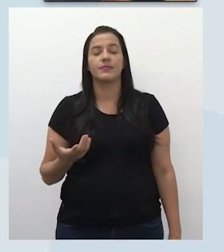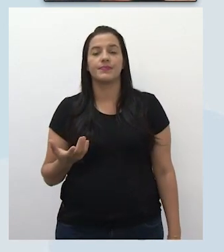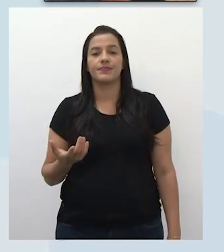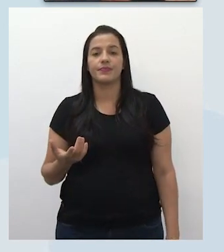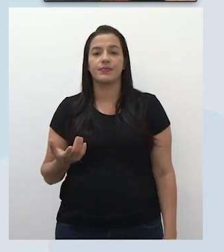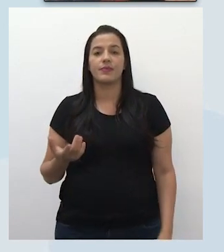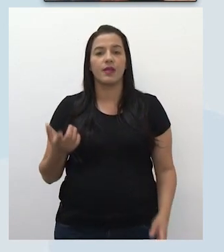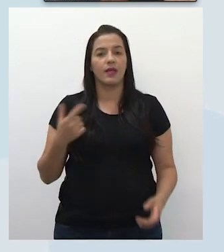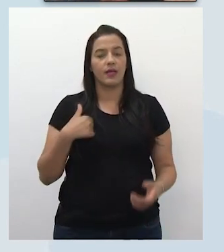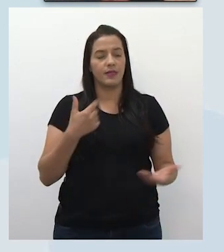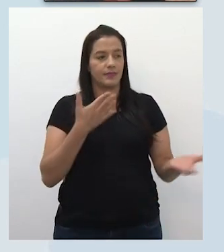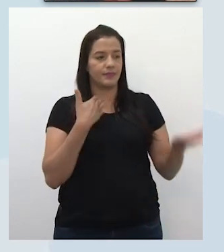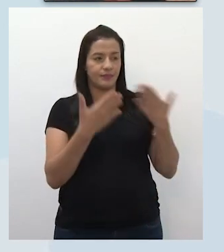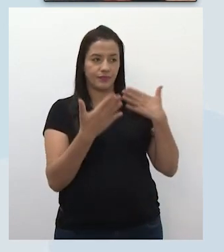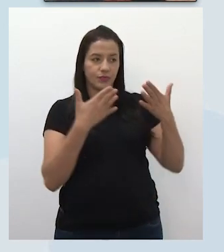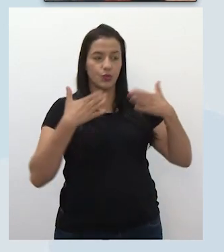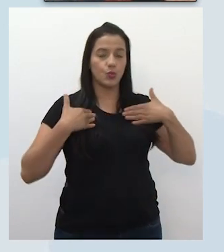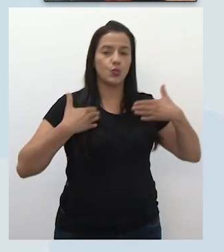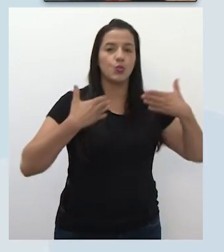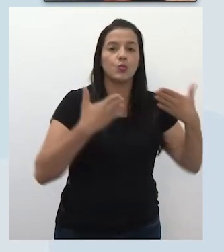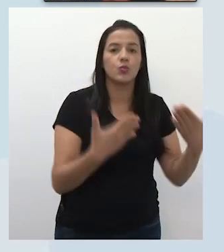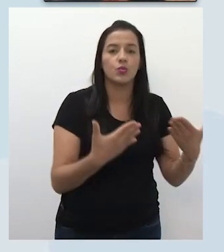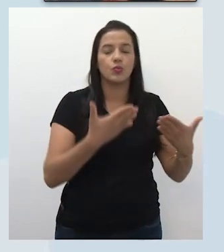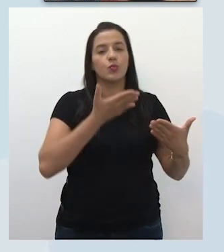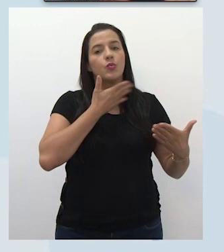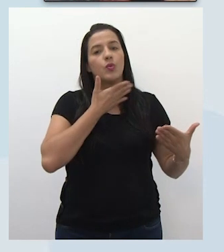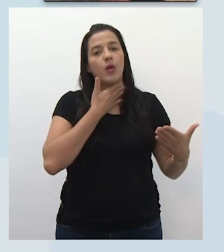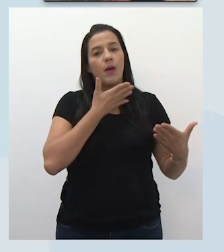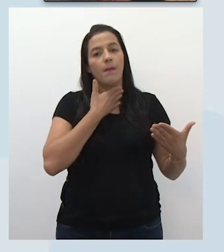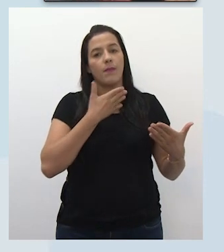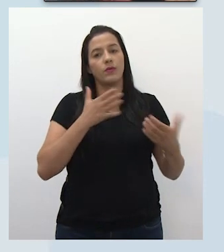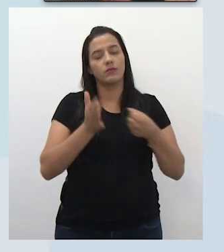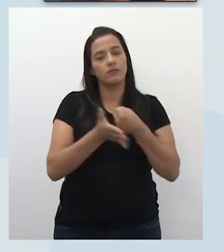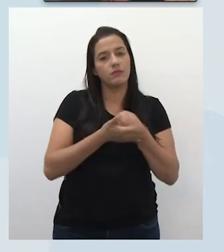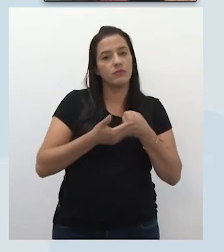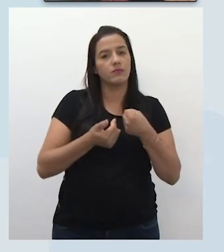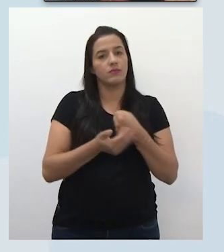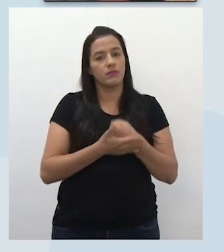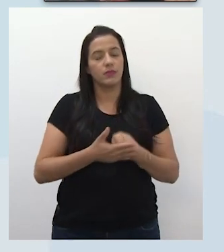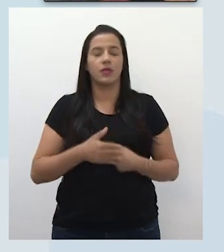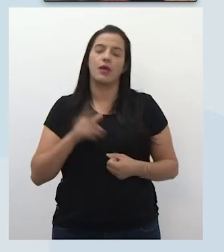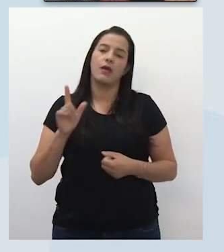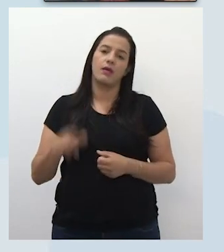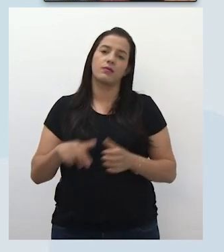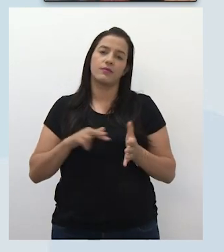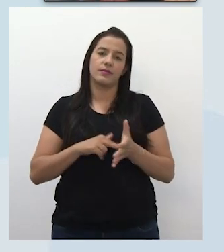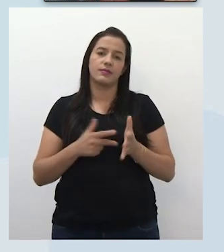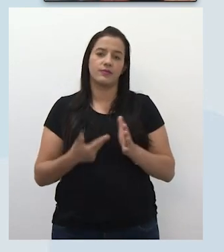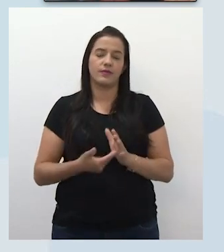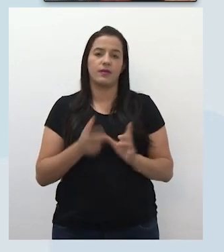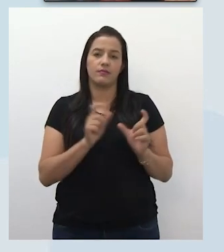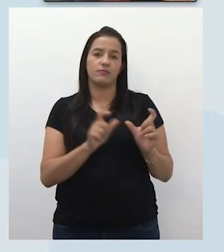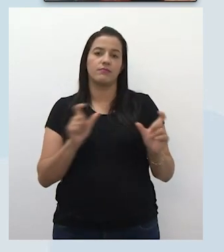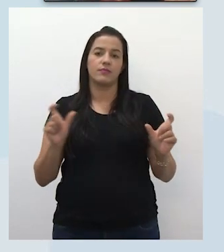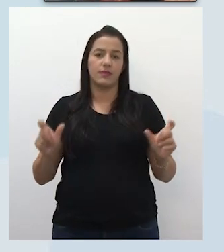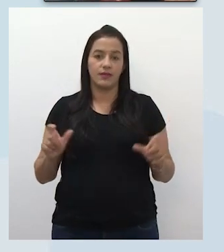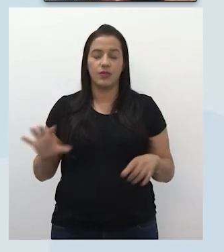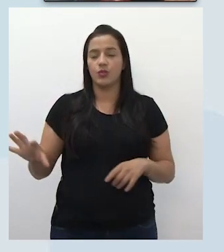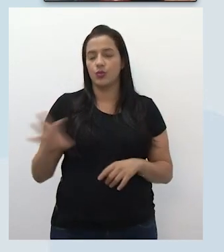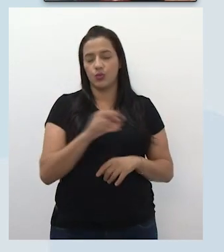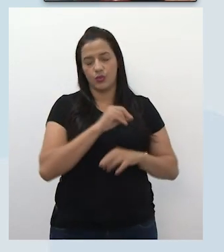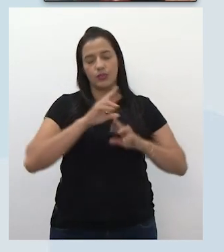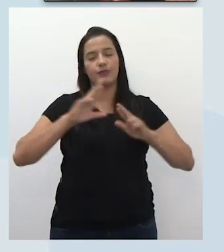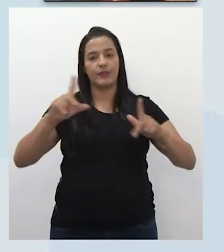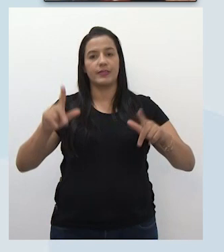que aquela linguagem corporal e aquele tom de voz acolheram, é que ele vai dar significado às palavras. Isso faz toda a